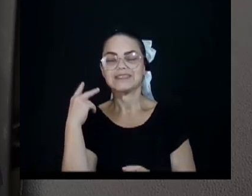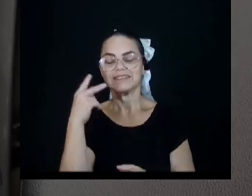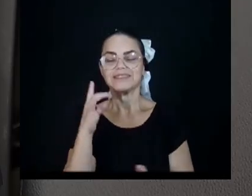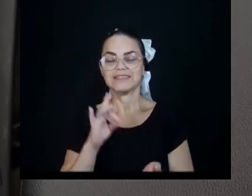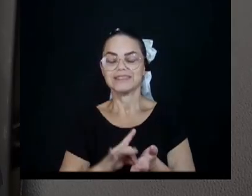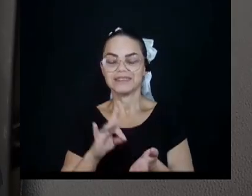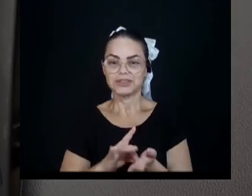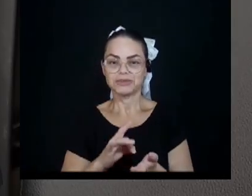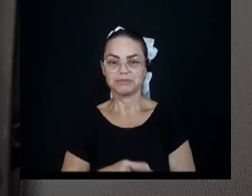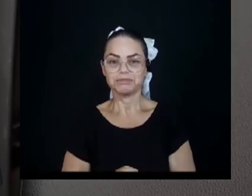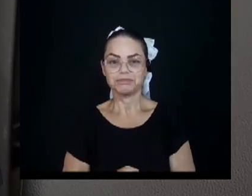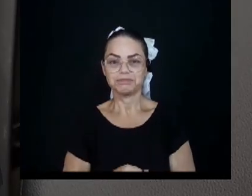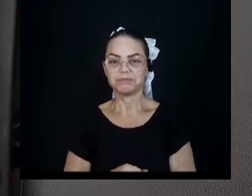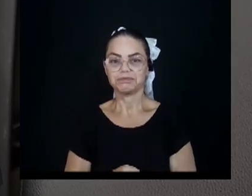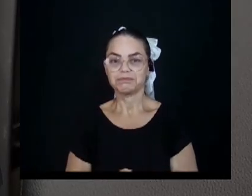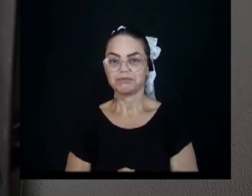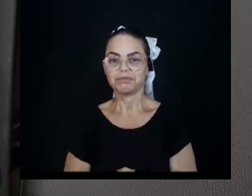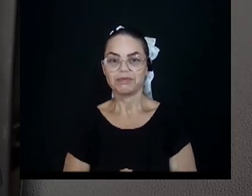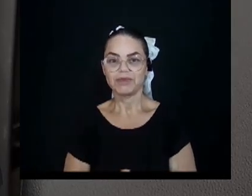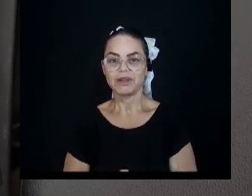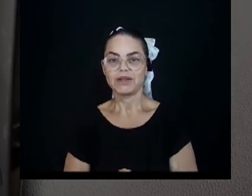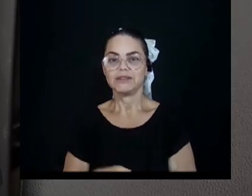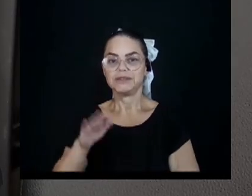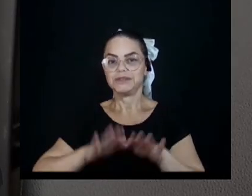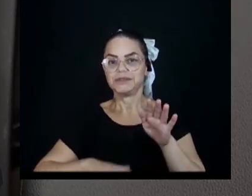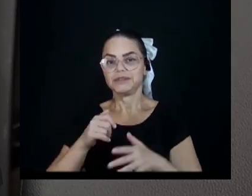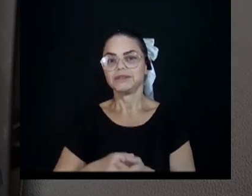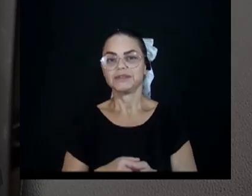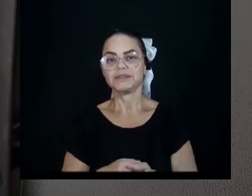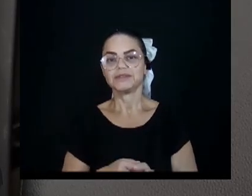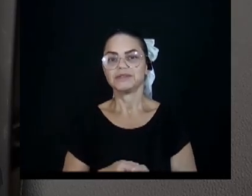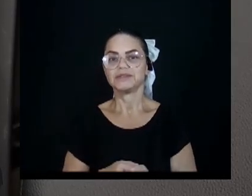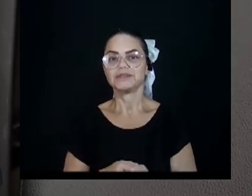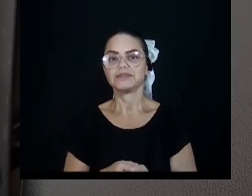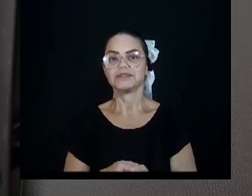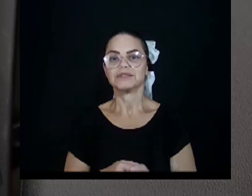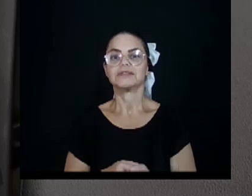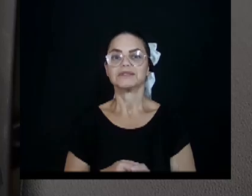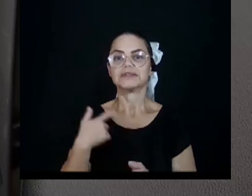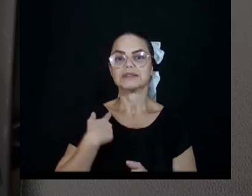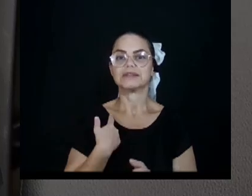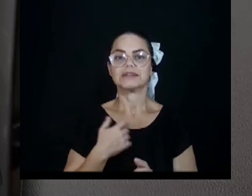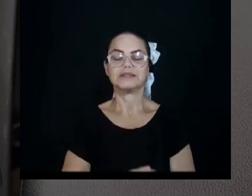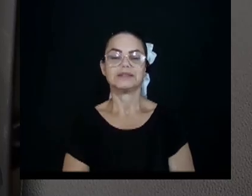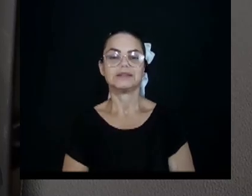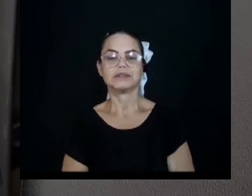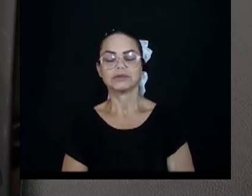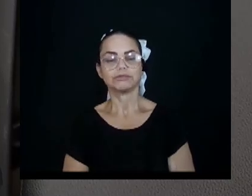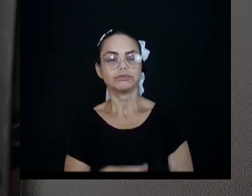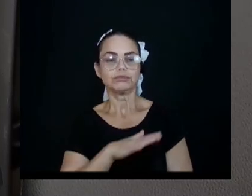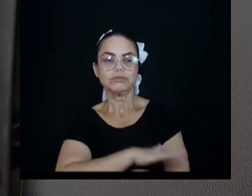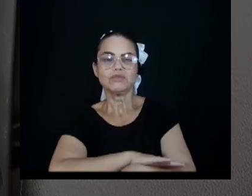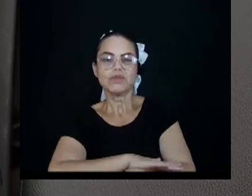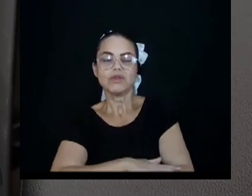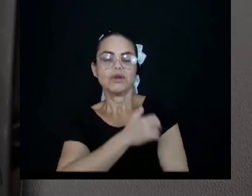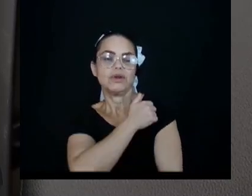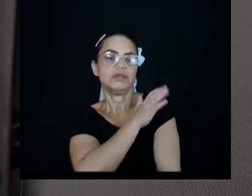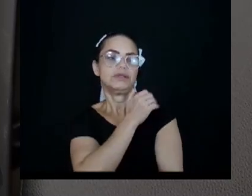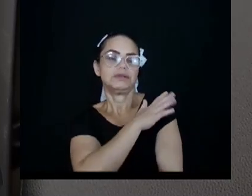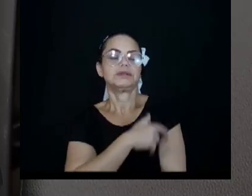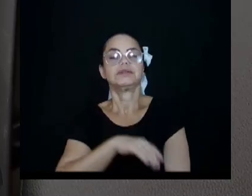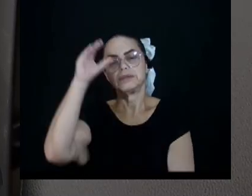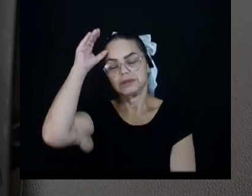né, às vezes as pessoas vêm com uma certa preconceito à cultura, achando que é um gasto